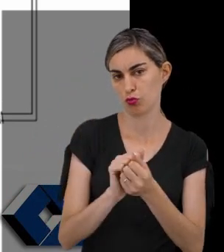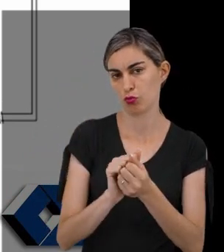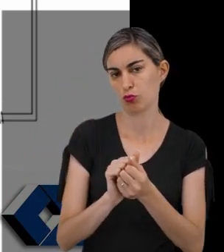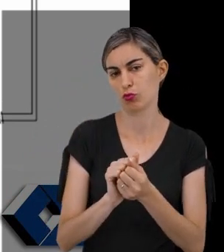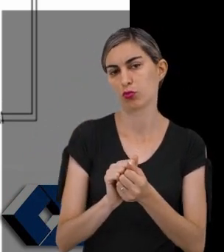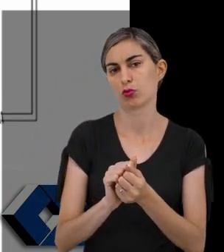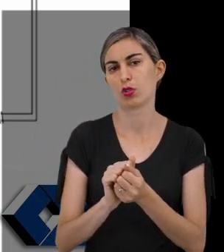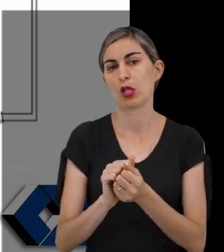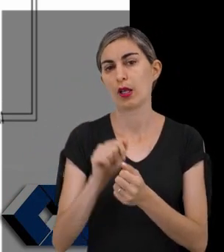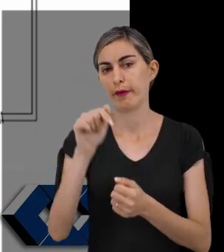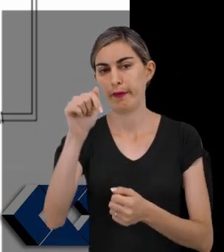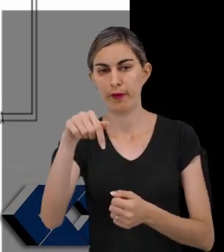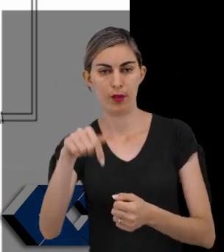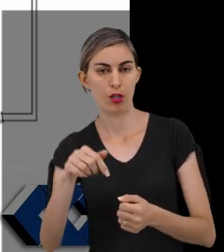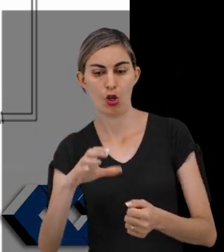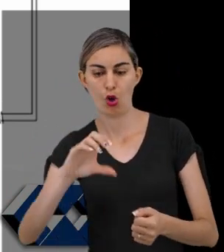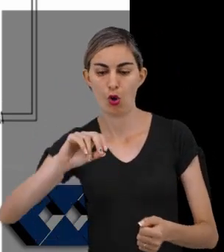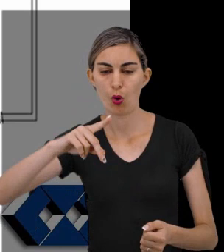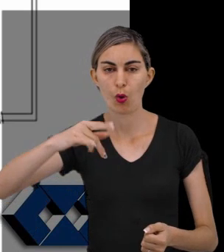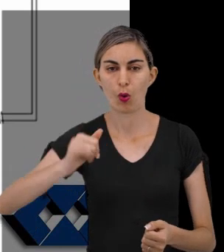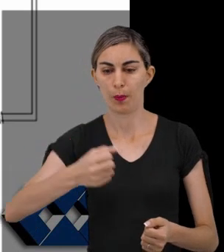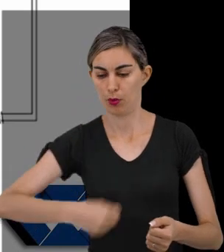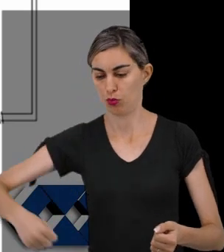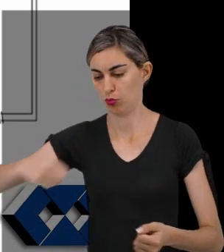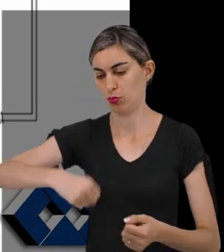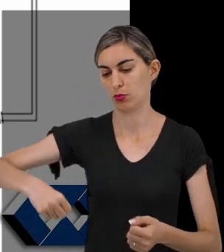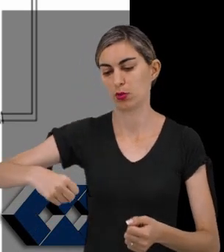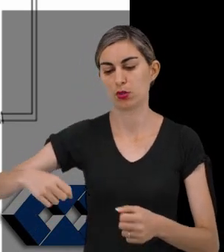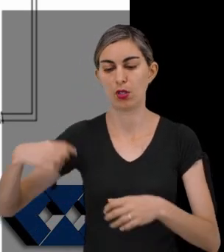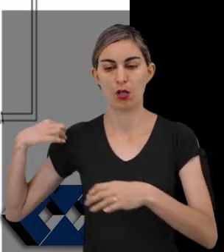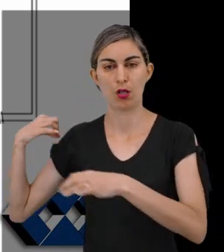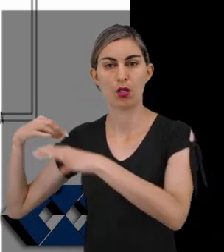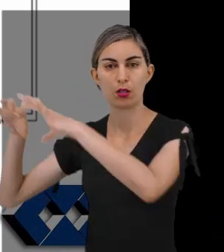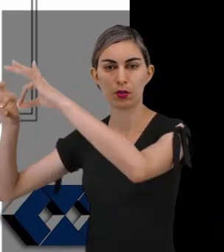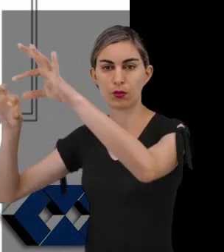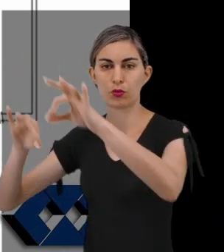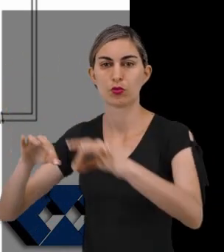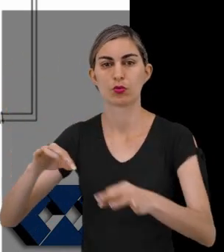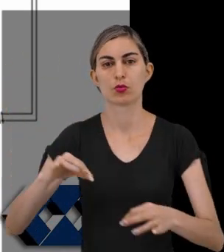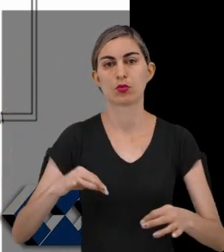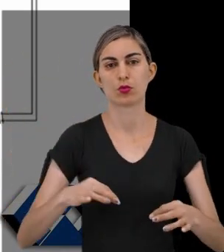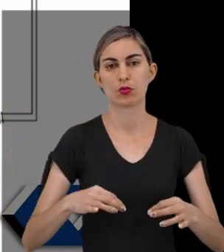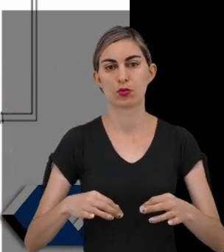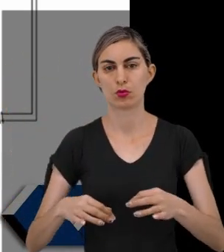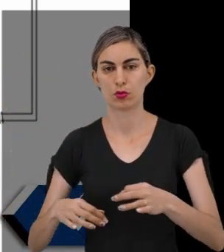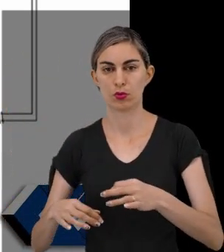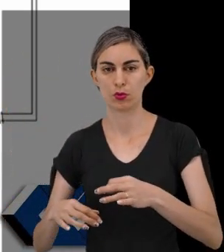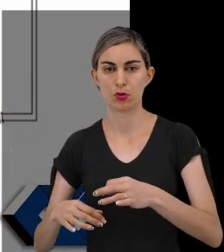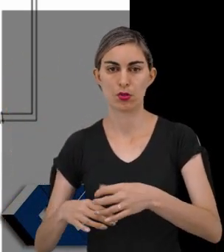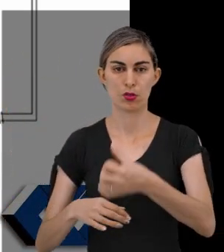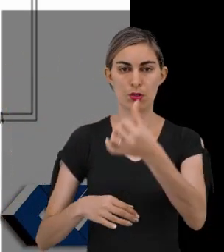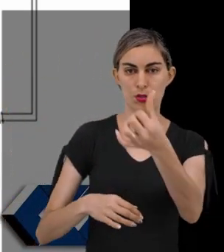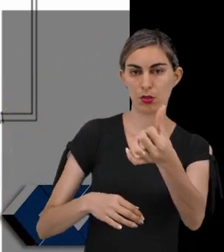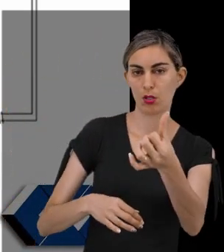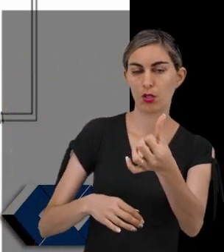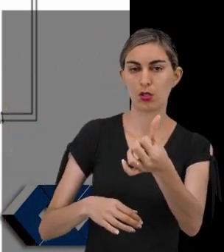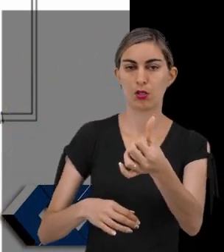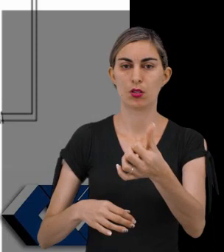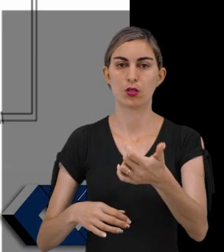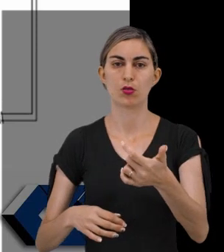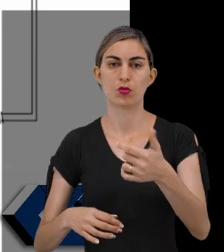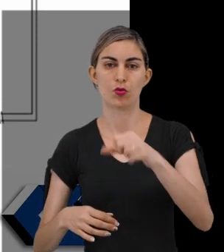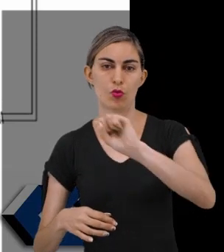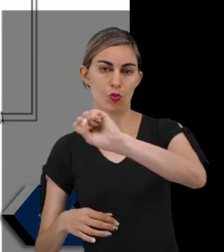né? E aqui a copa, a cozinha e o serviço ali estão com o circuito 6,